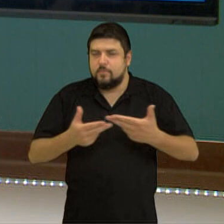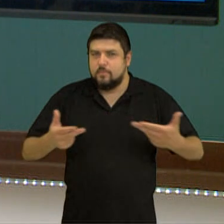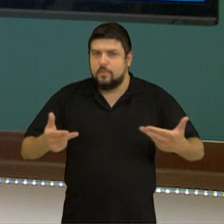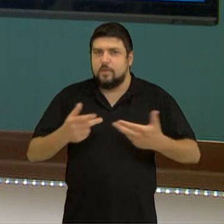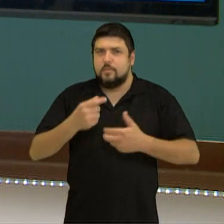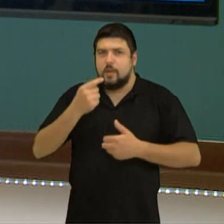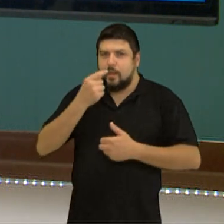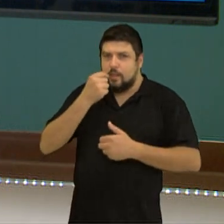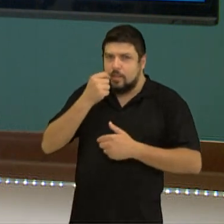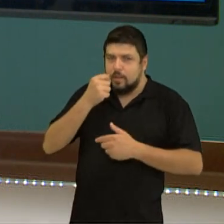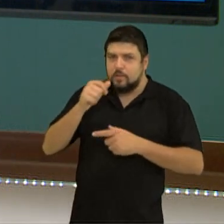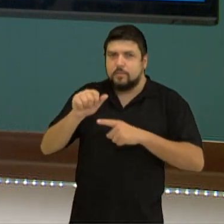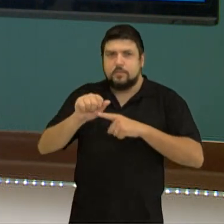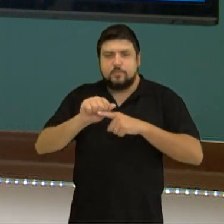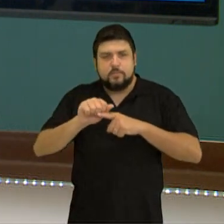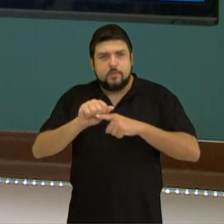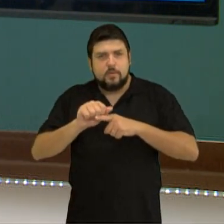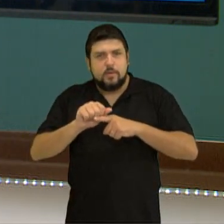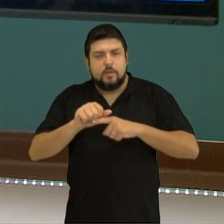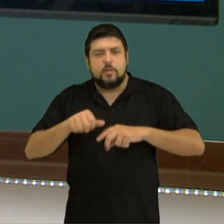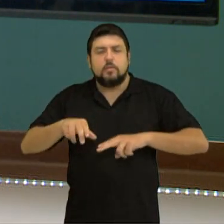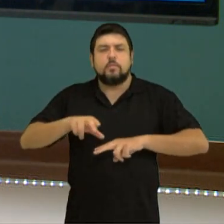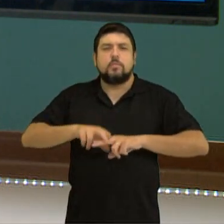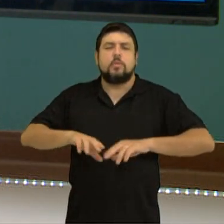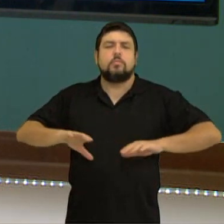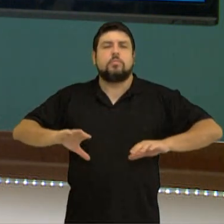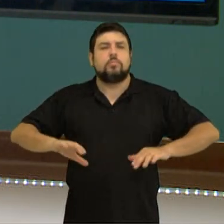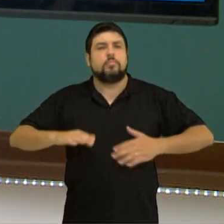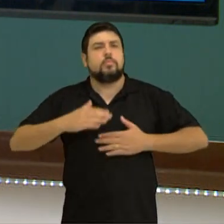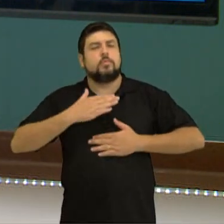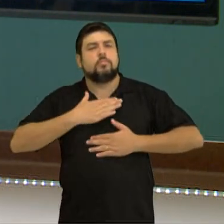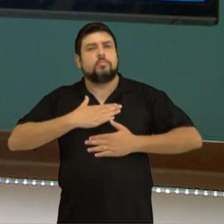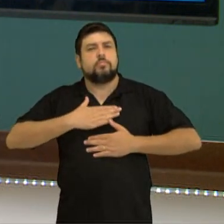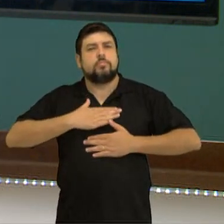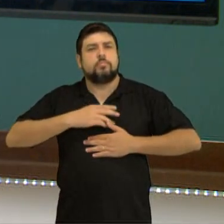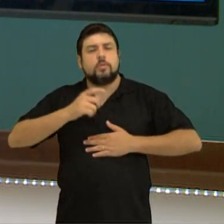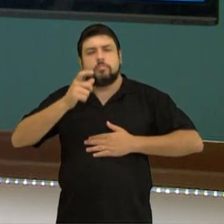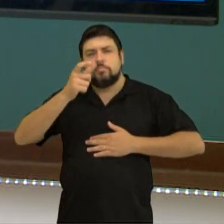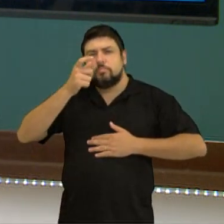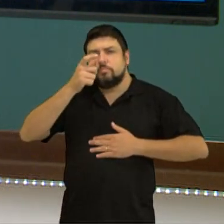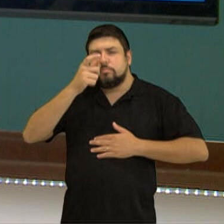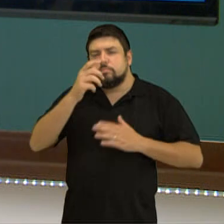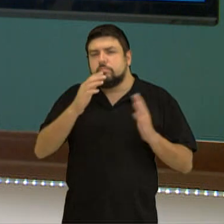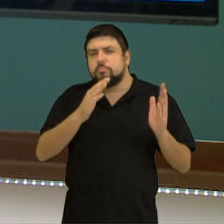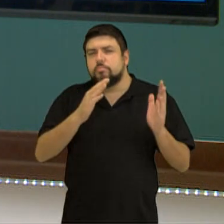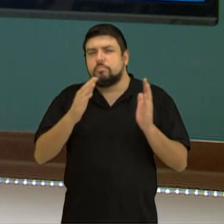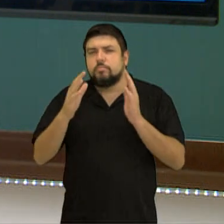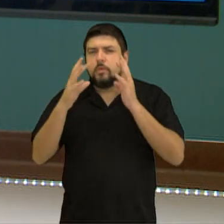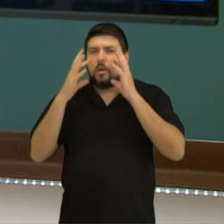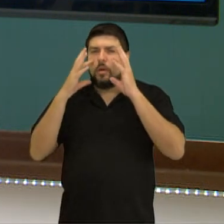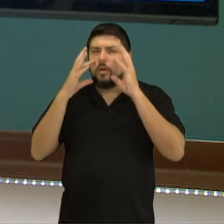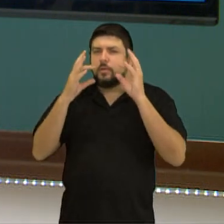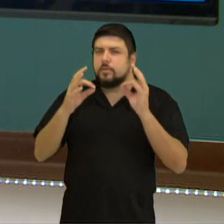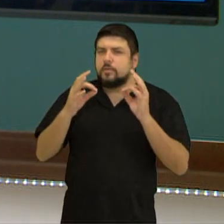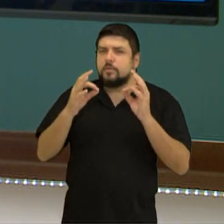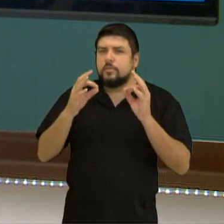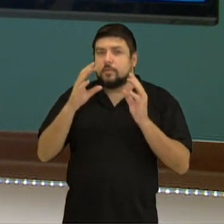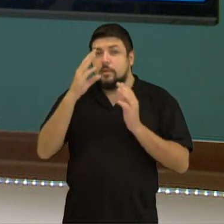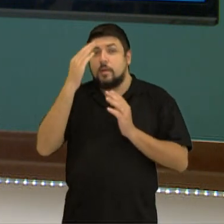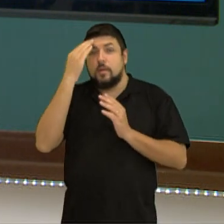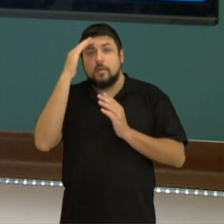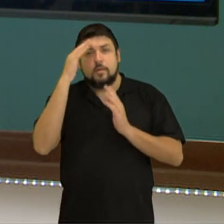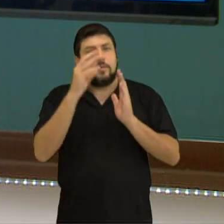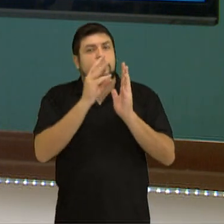confortável, de preferência no local silencioso também, para que com atenção vocês possam aqui entender o